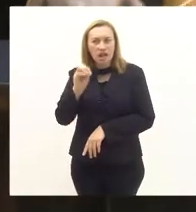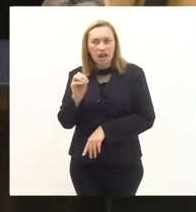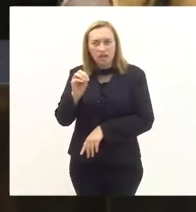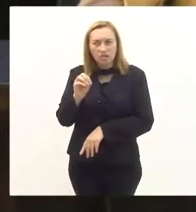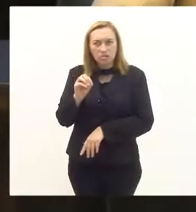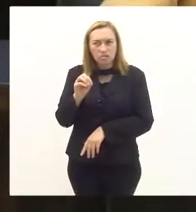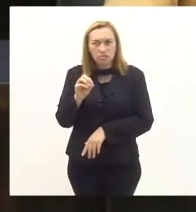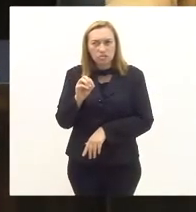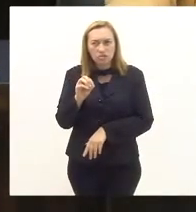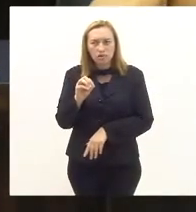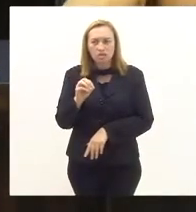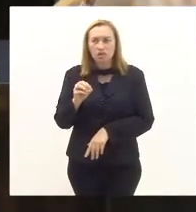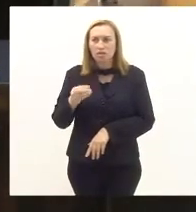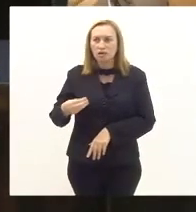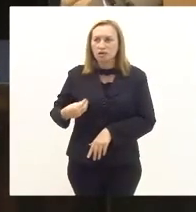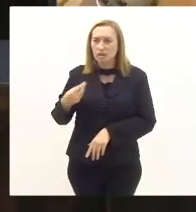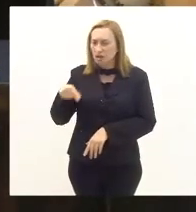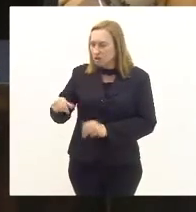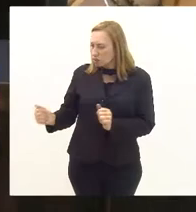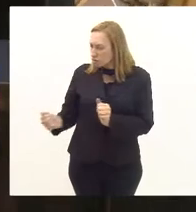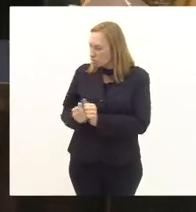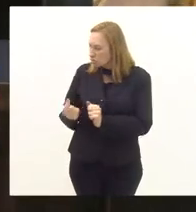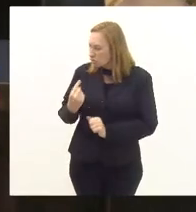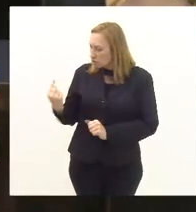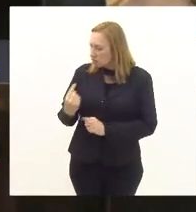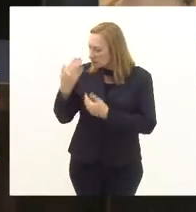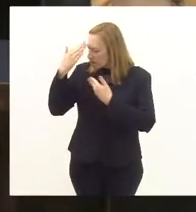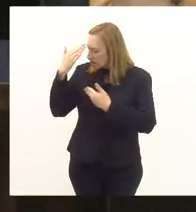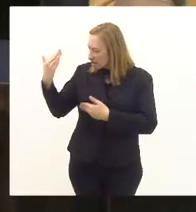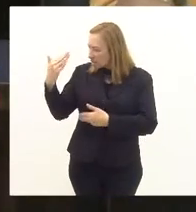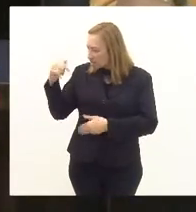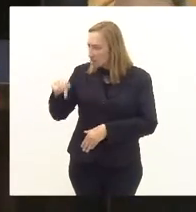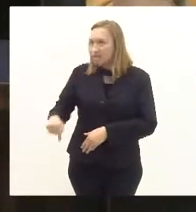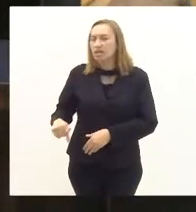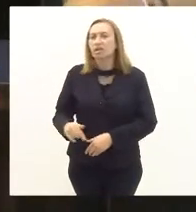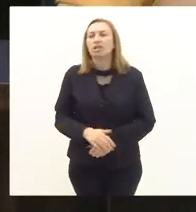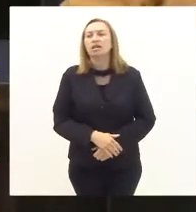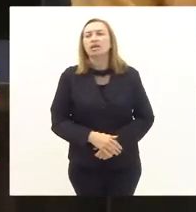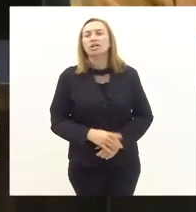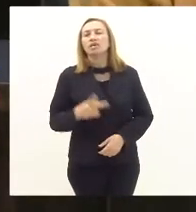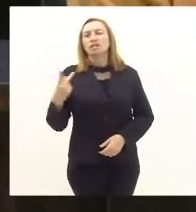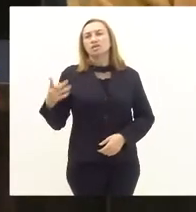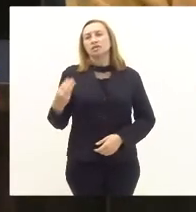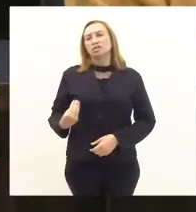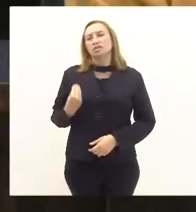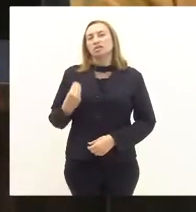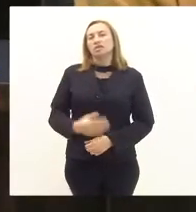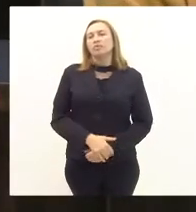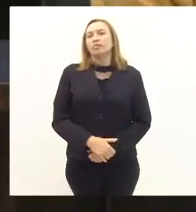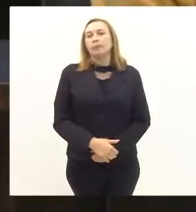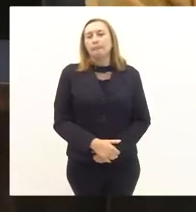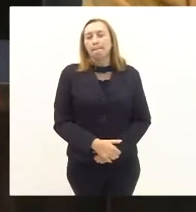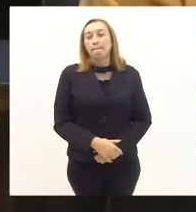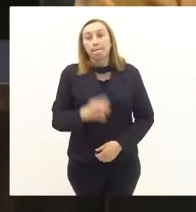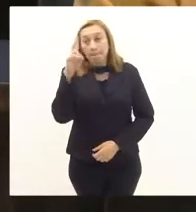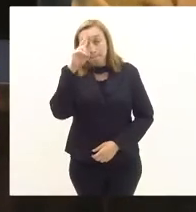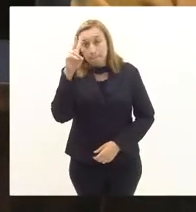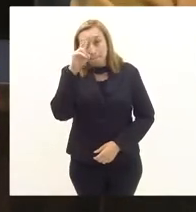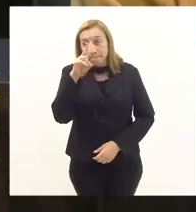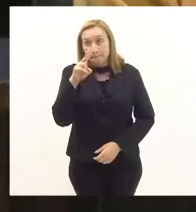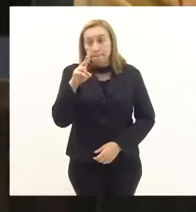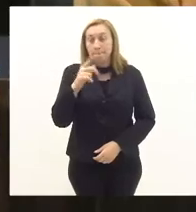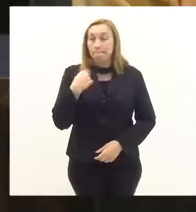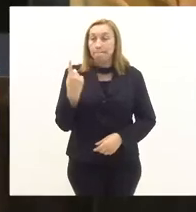da Silva, presente aqui entre nós. Agradecemos aqui a sua presença e lembrando que a gente